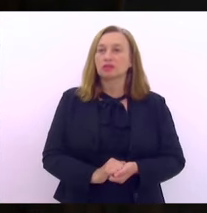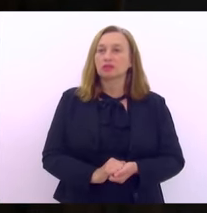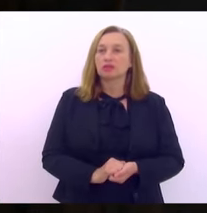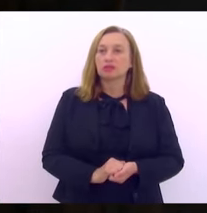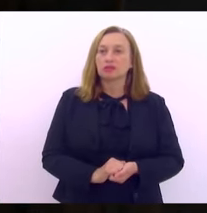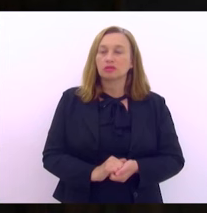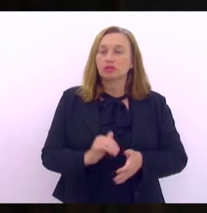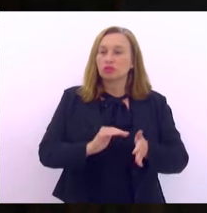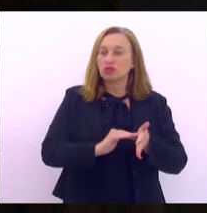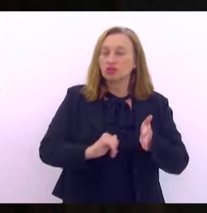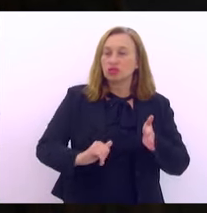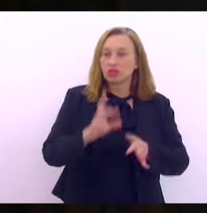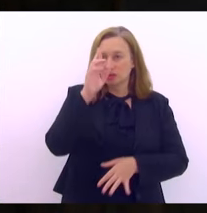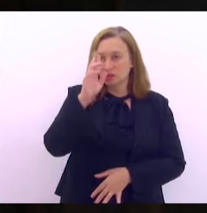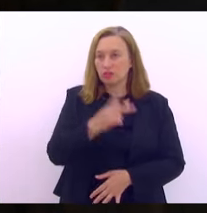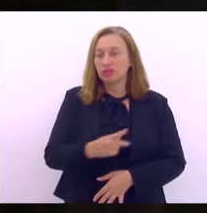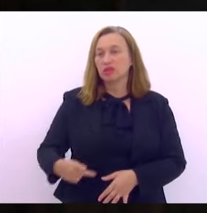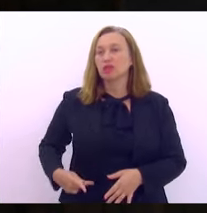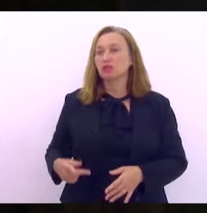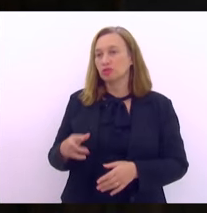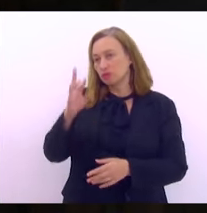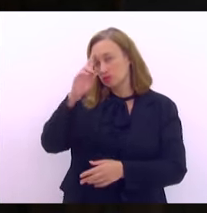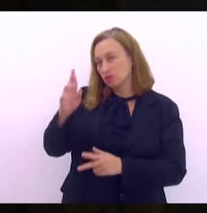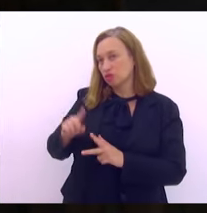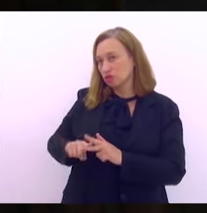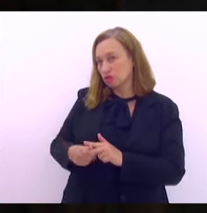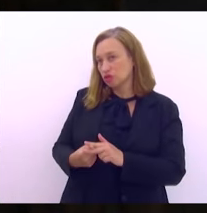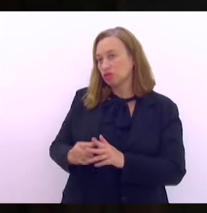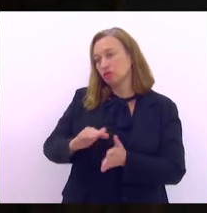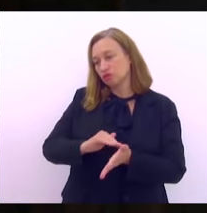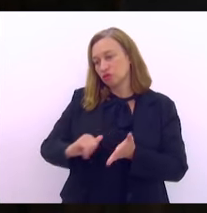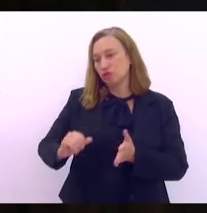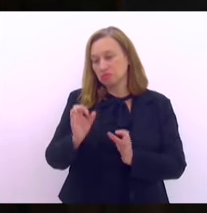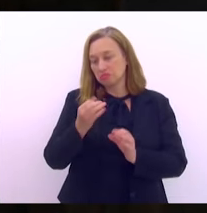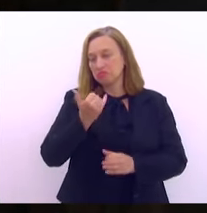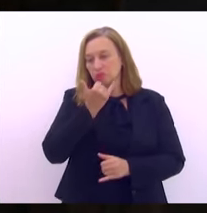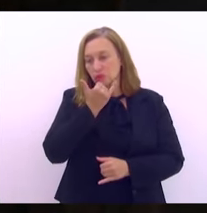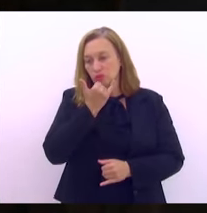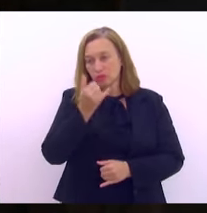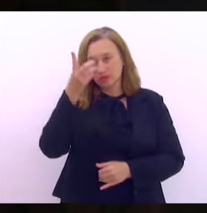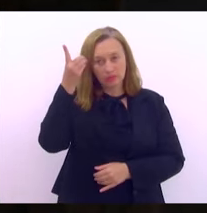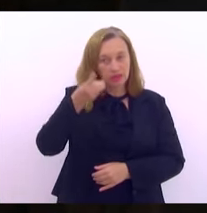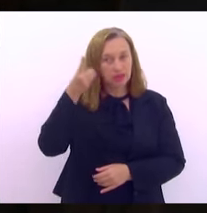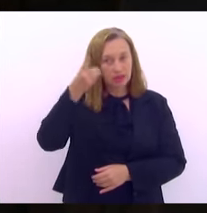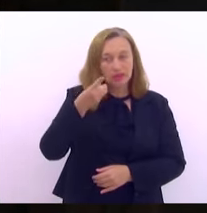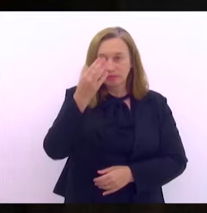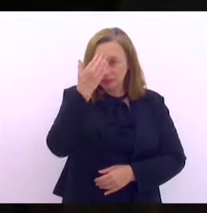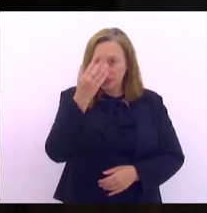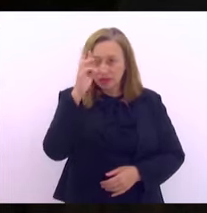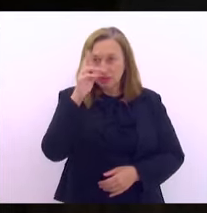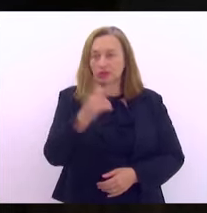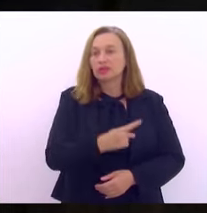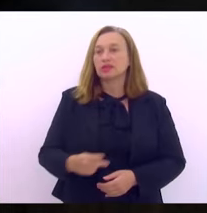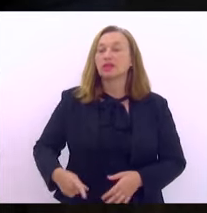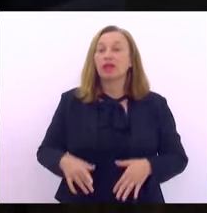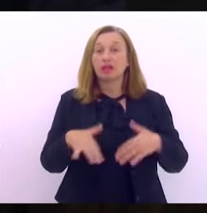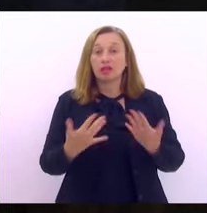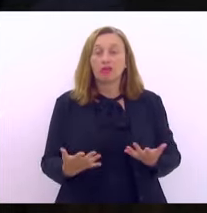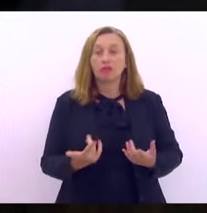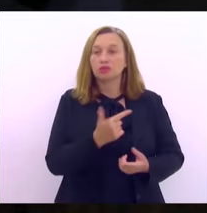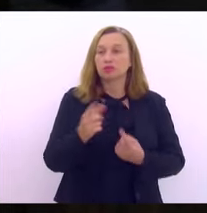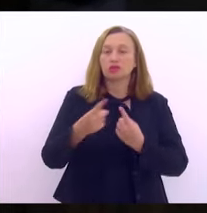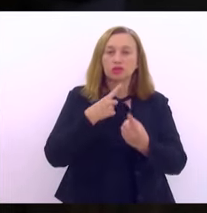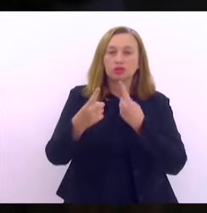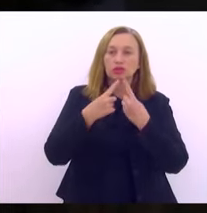estou retirando porque o senhor corrigiu. Ah, perfeito, era do senhor, de vossa excelência. Desculpa, deputado. Obrigado, presidente. Então, não havendo mais quem